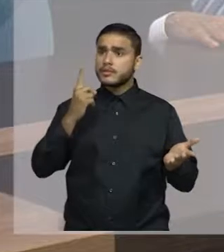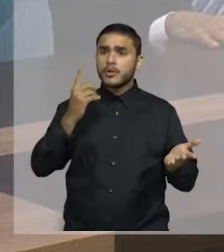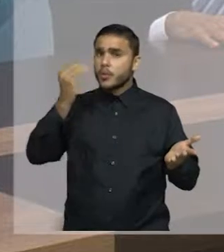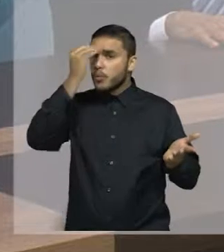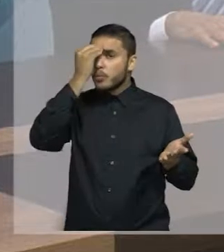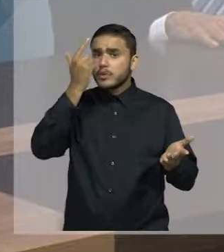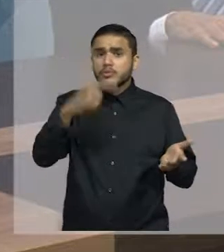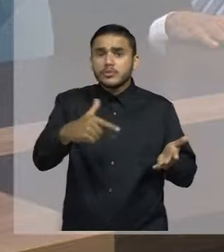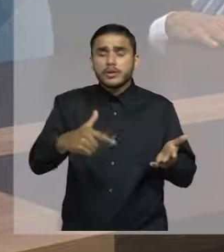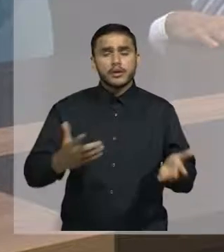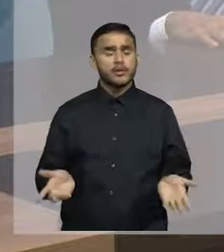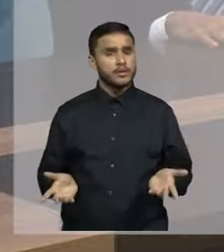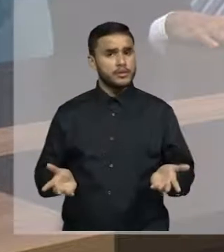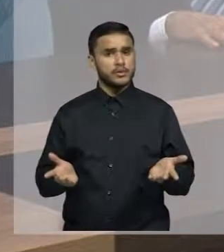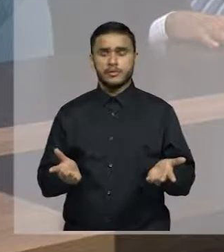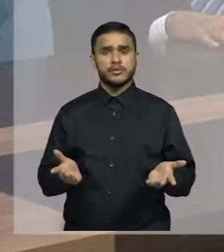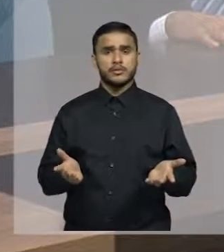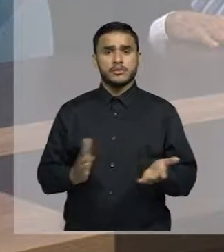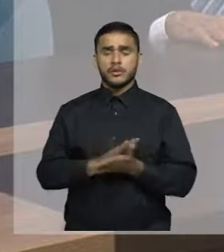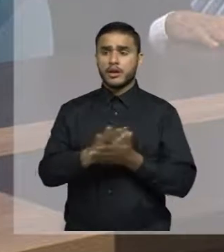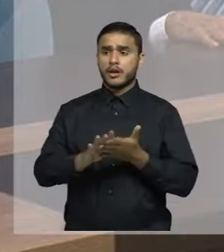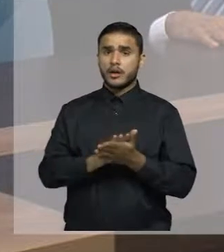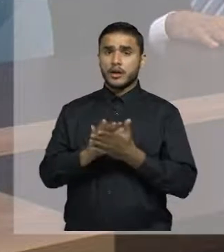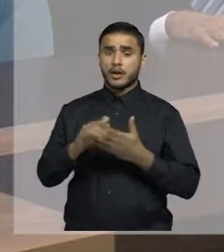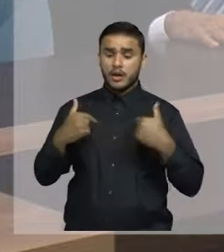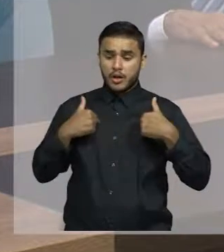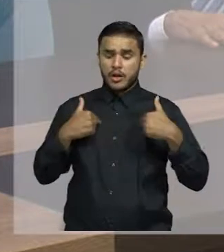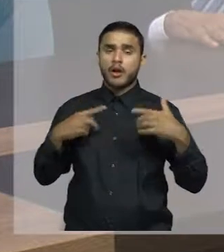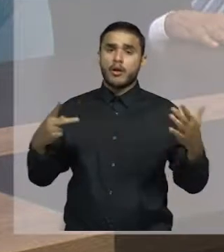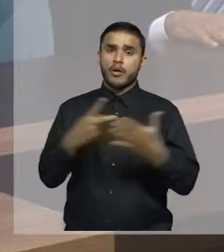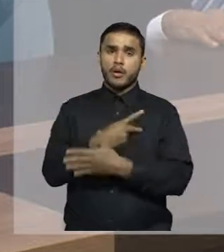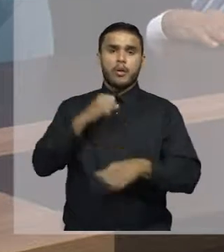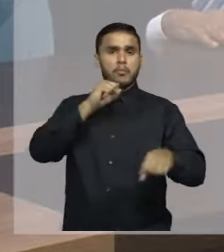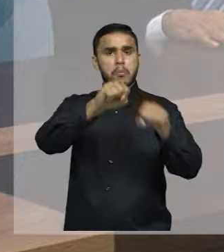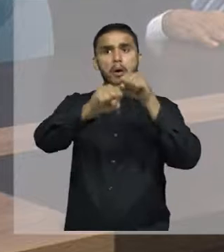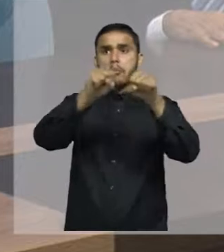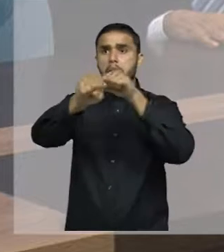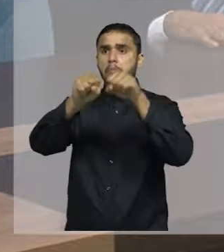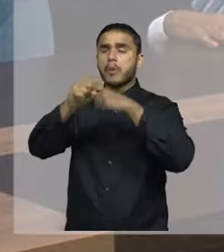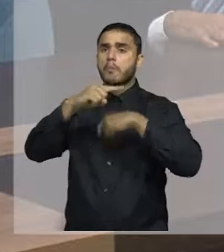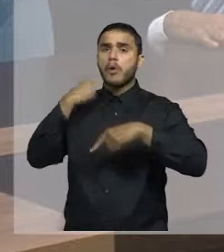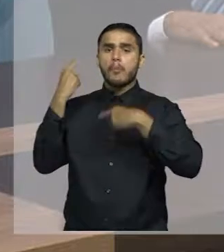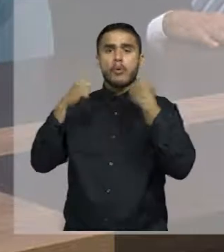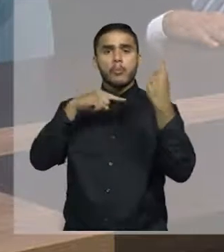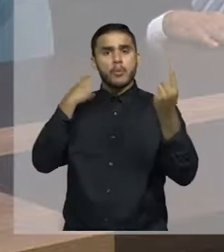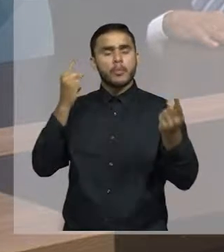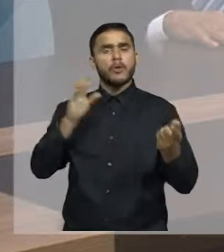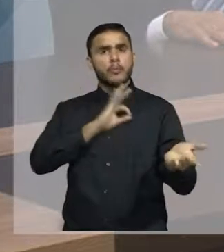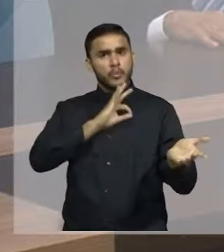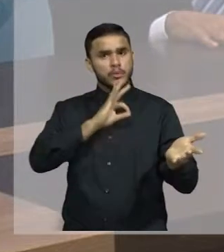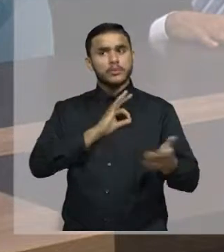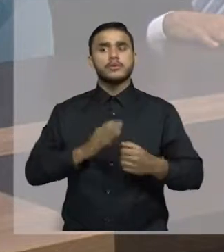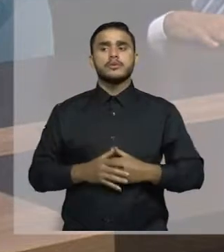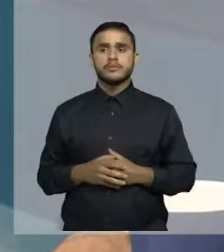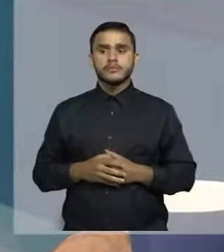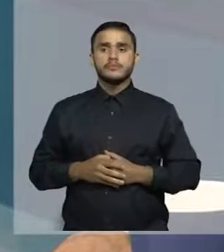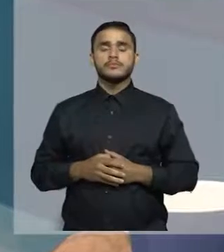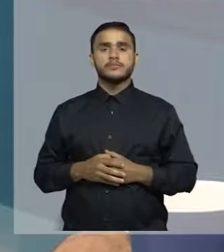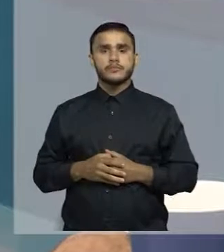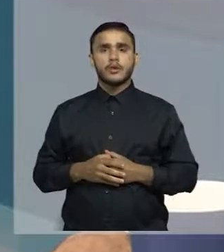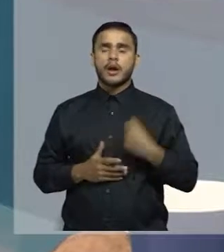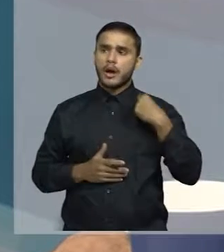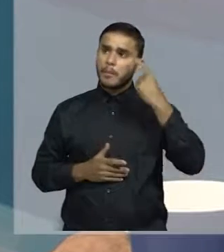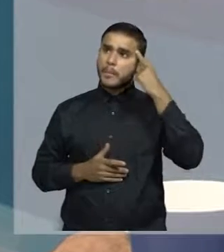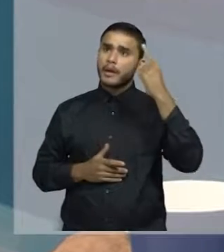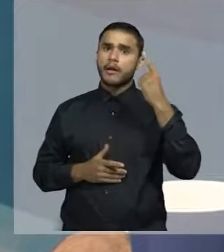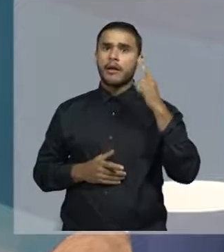vítima. Sem dúvida. Primeiro porque ele está sendo assassinado no meio da rua todos os dias. Você fazer esse registro aqui, bem claro, que é para que não